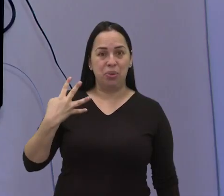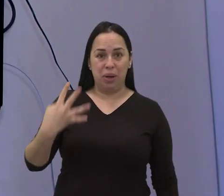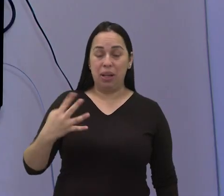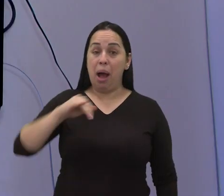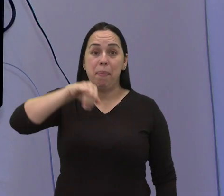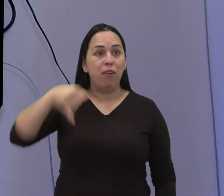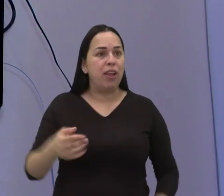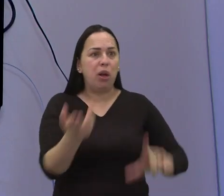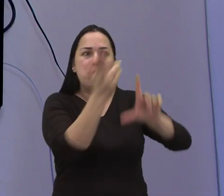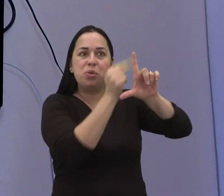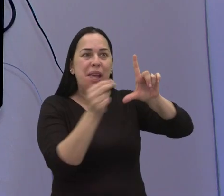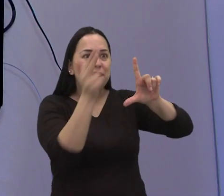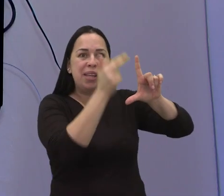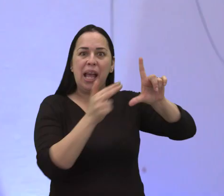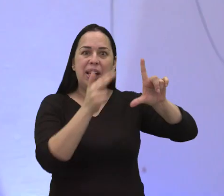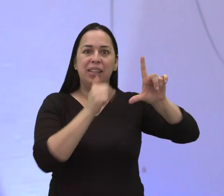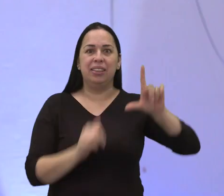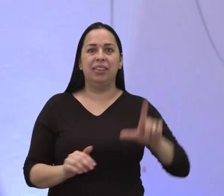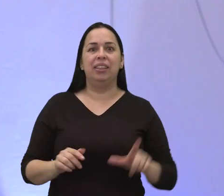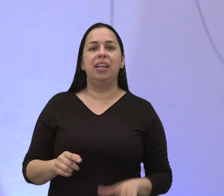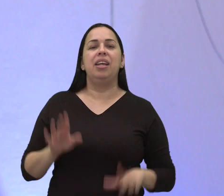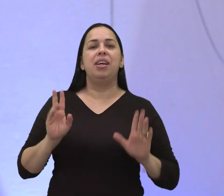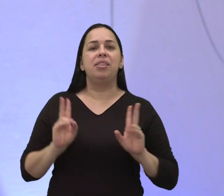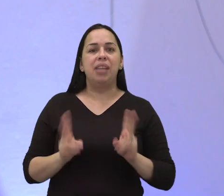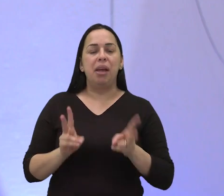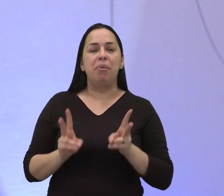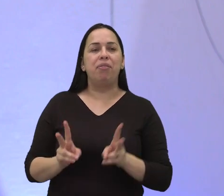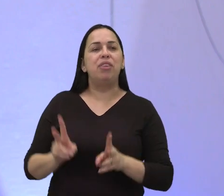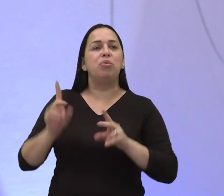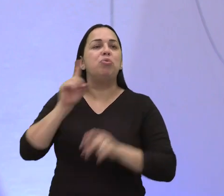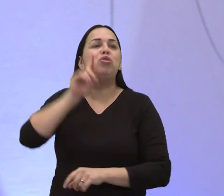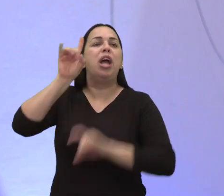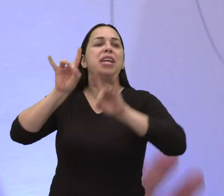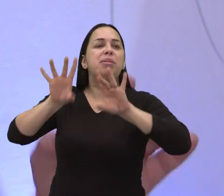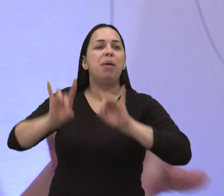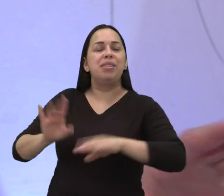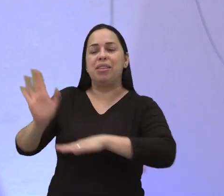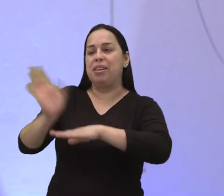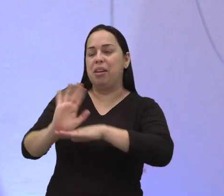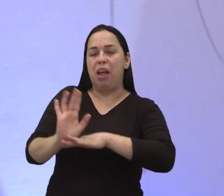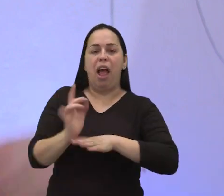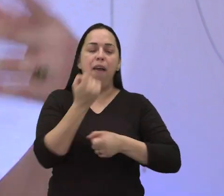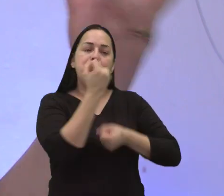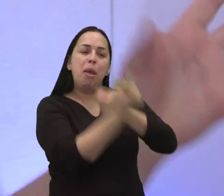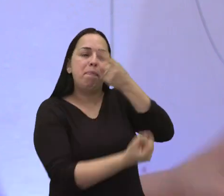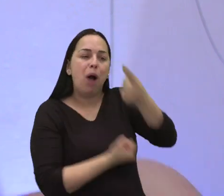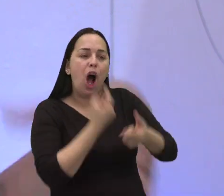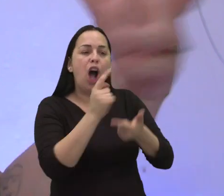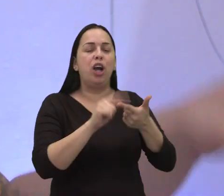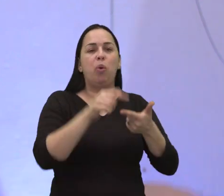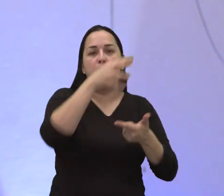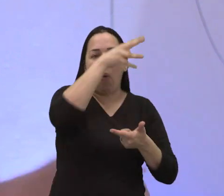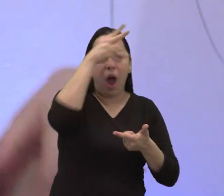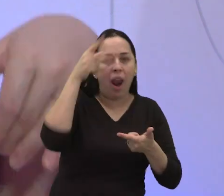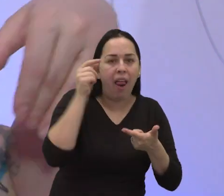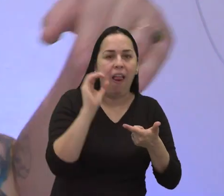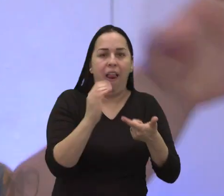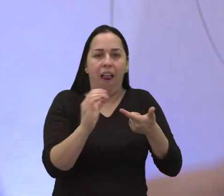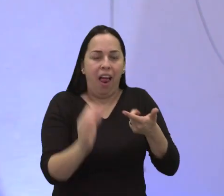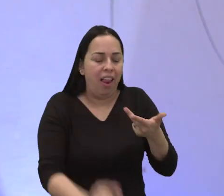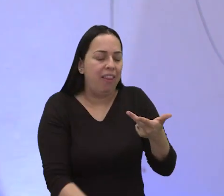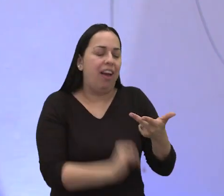os desenhos e filmes infantis. Pelo menos uma vez na semana eu faço o dia do cinema, que aí a gente faz pipoca, pego